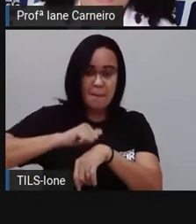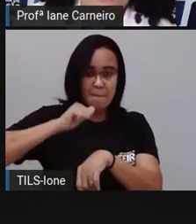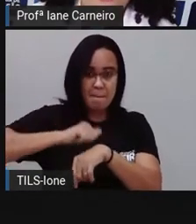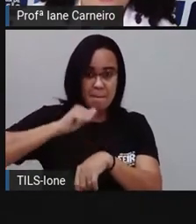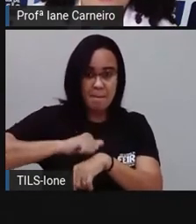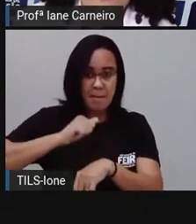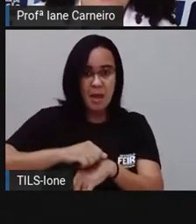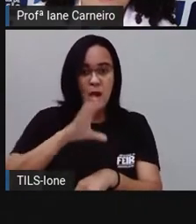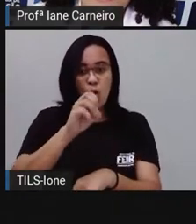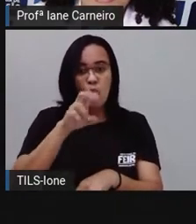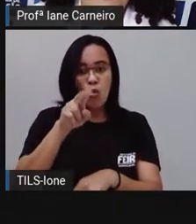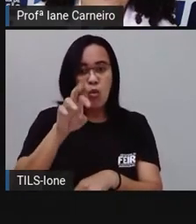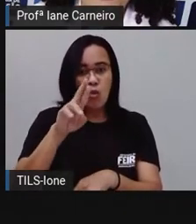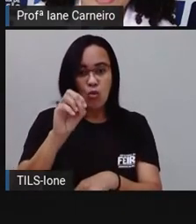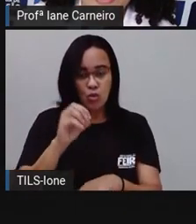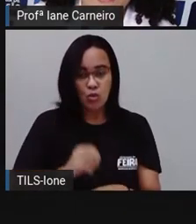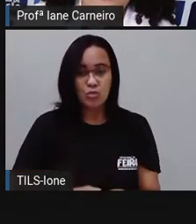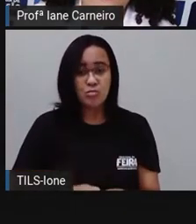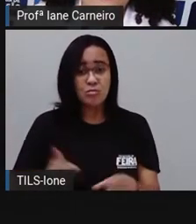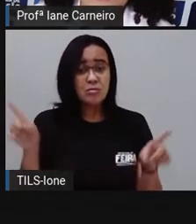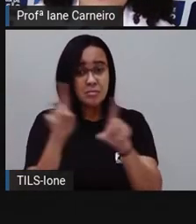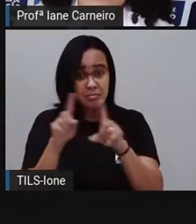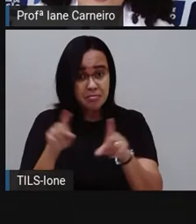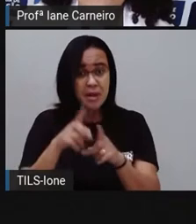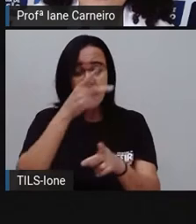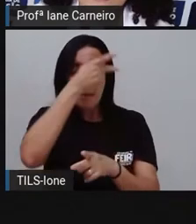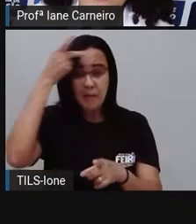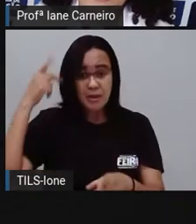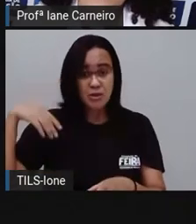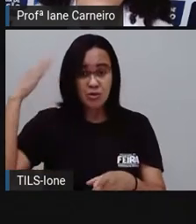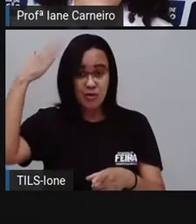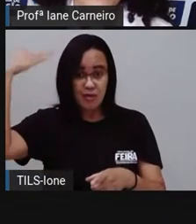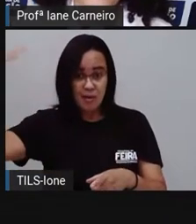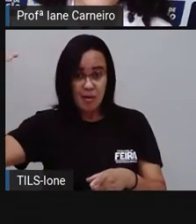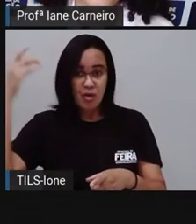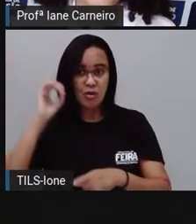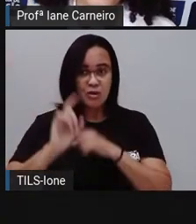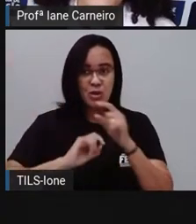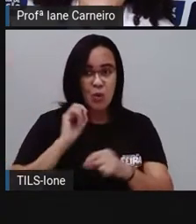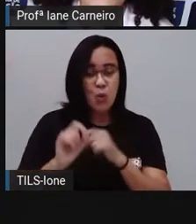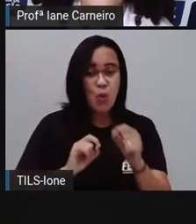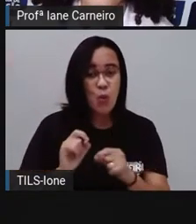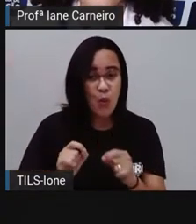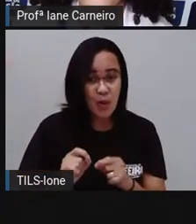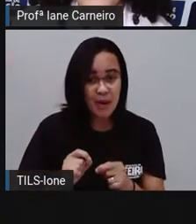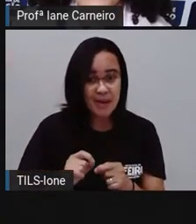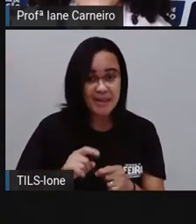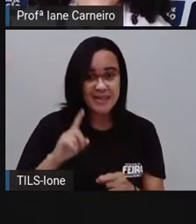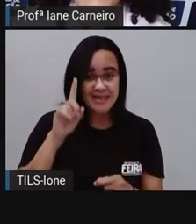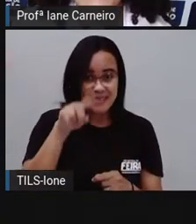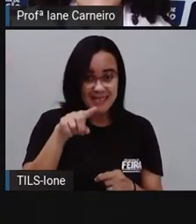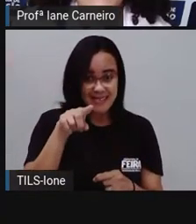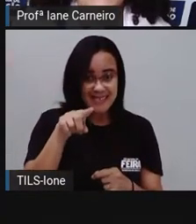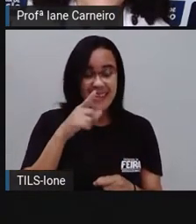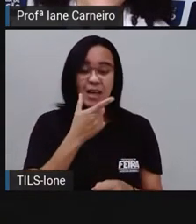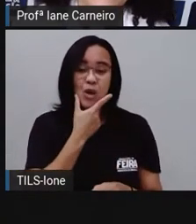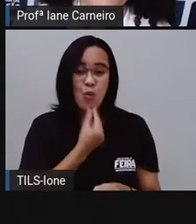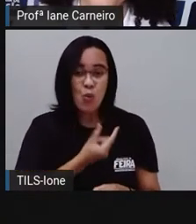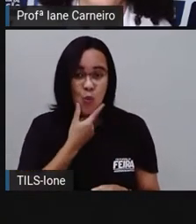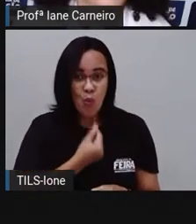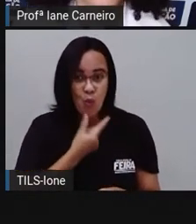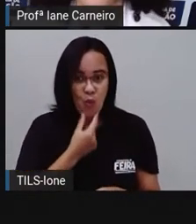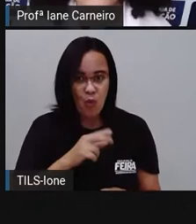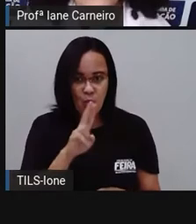Olha só, outros famosos aqui de Feira. Um desses você já conhece, né? Esse aqui, ó, é o Diorina.